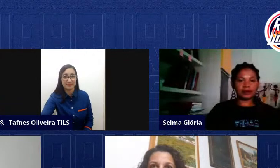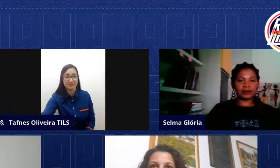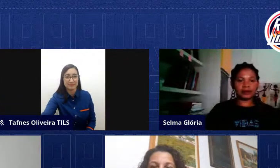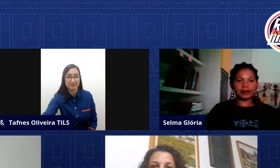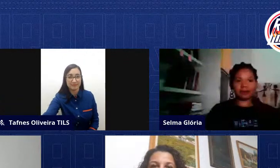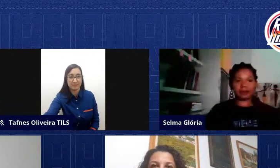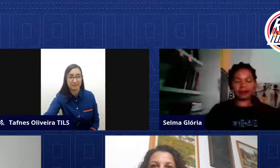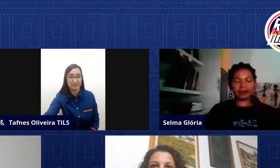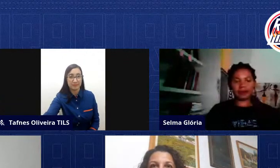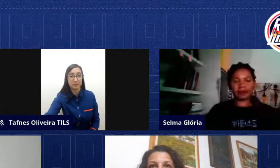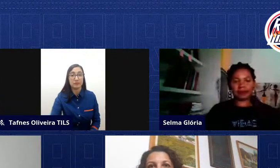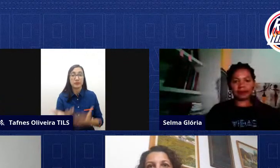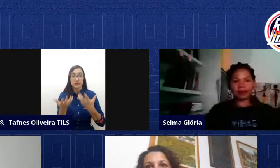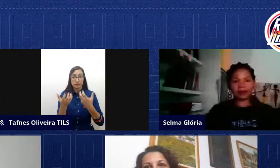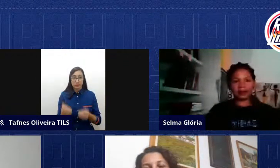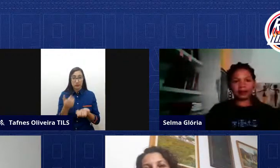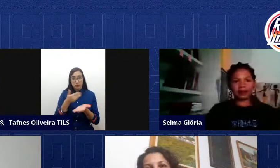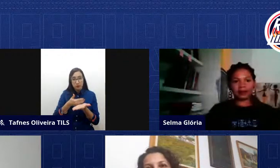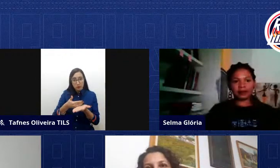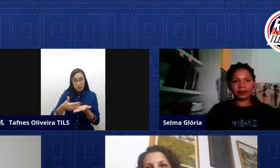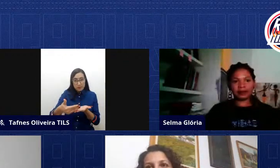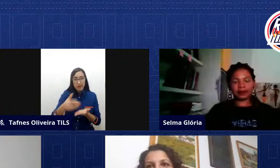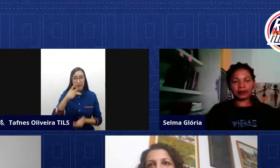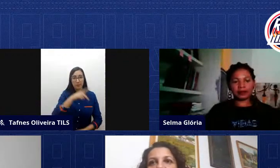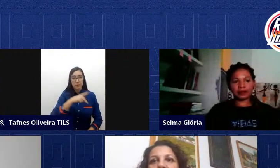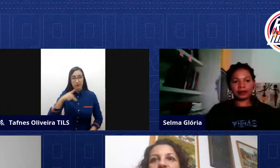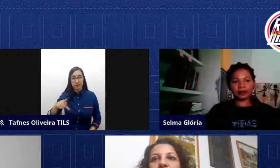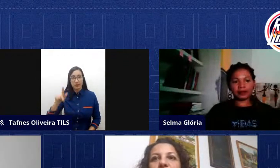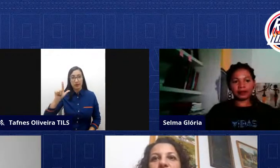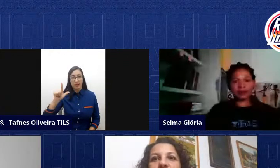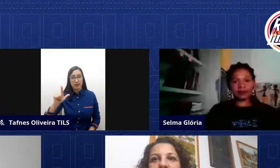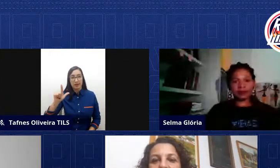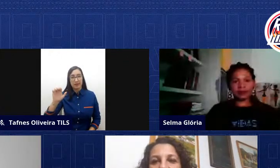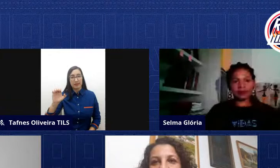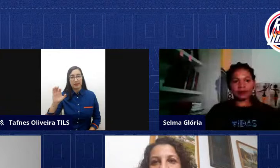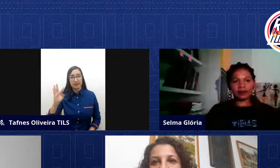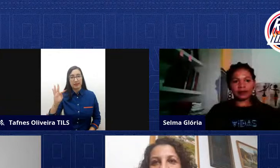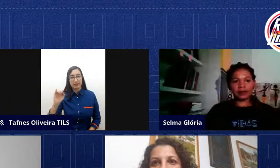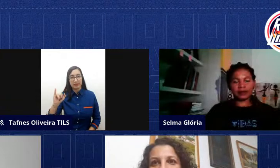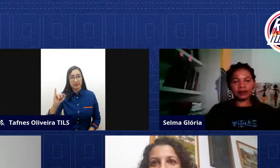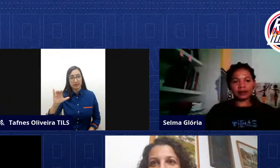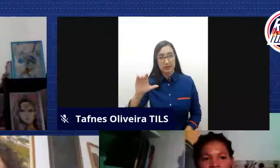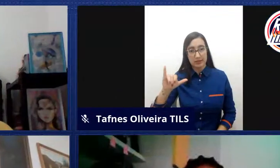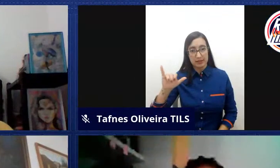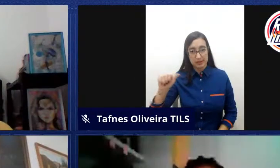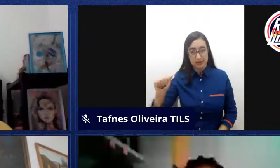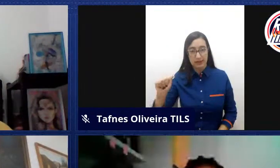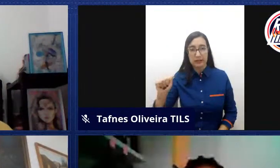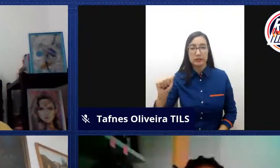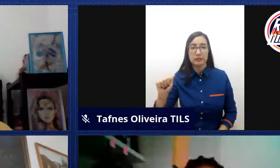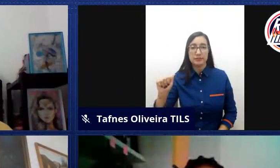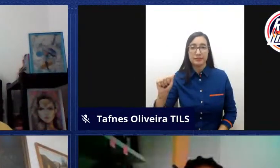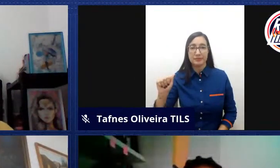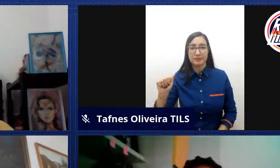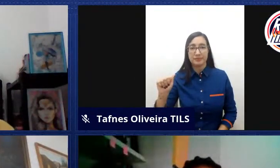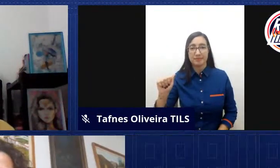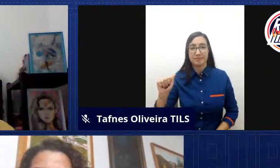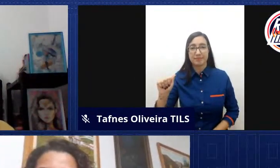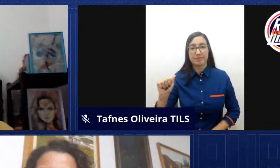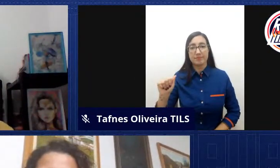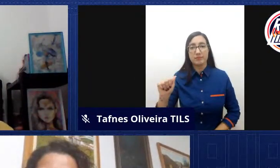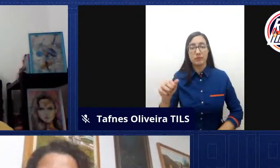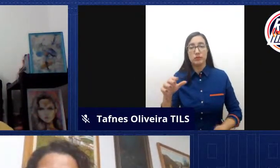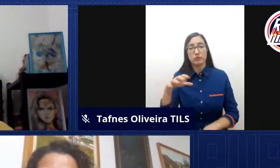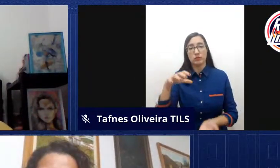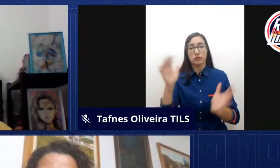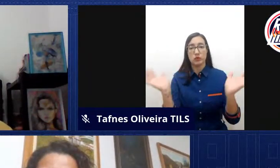com a professora Letícia Jalil. A gente meio que apresentou ela agora. Ela é professora do DECISO e também é do GT Mulheres da